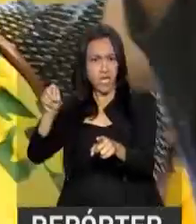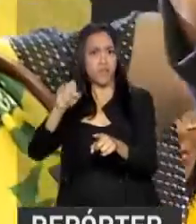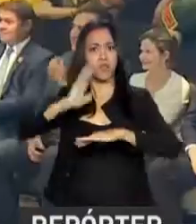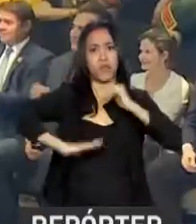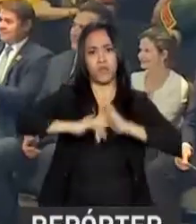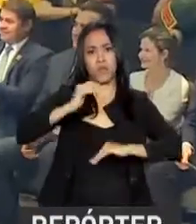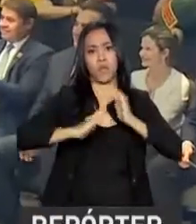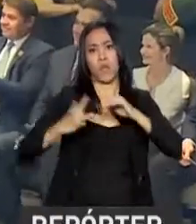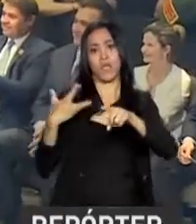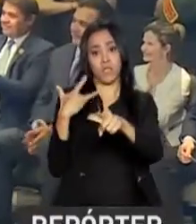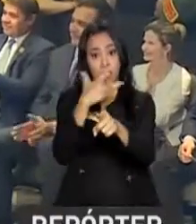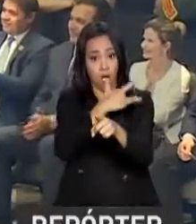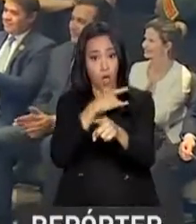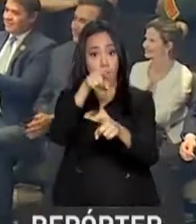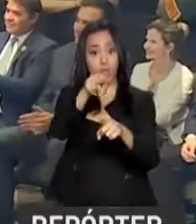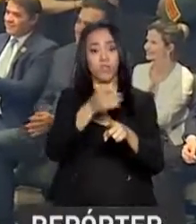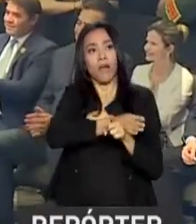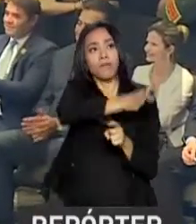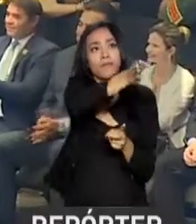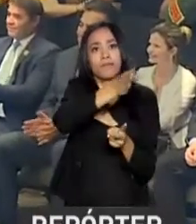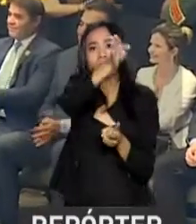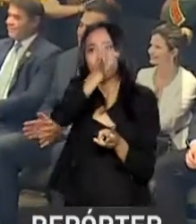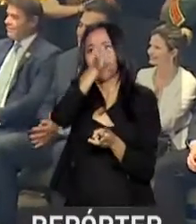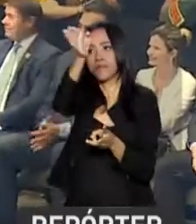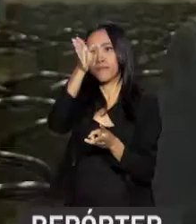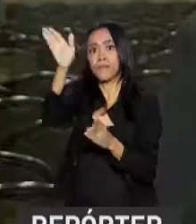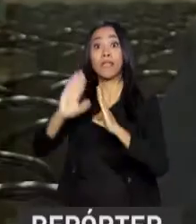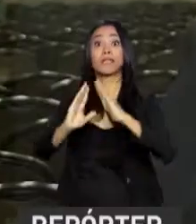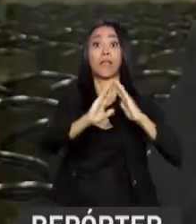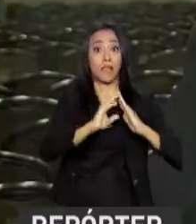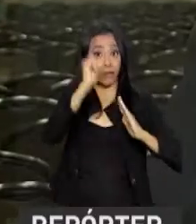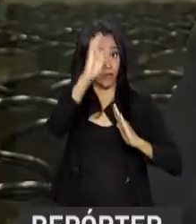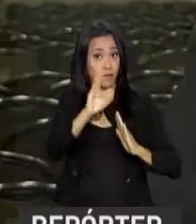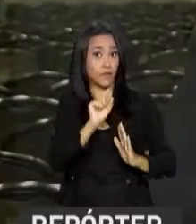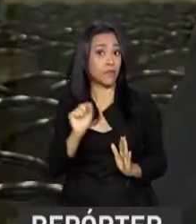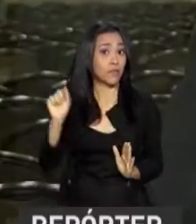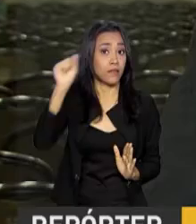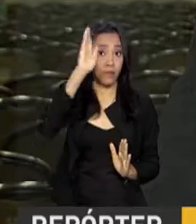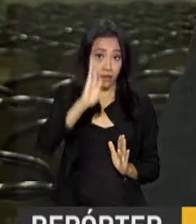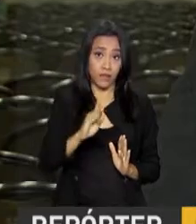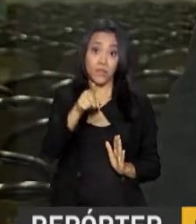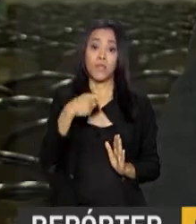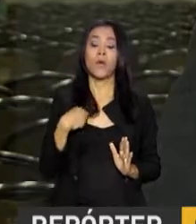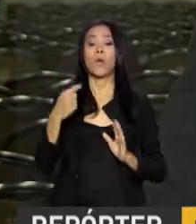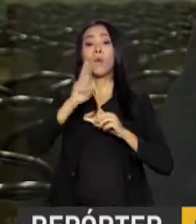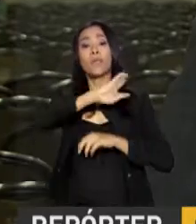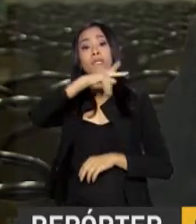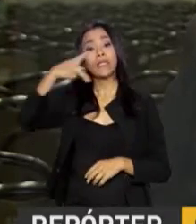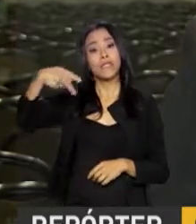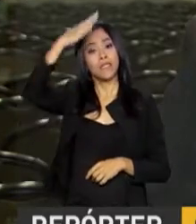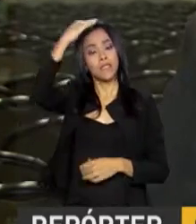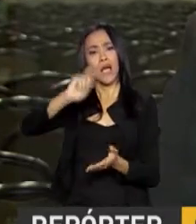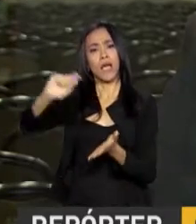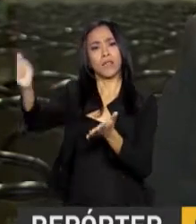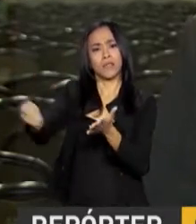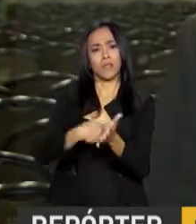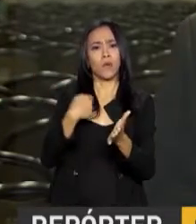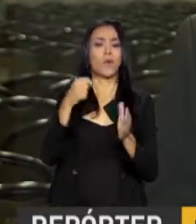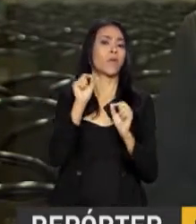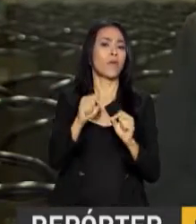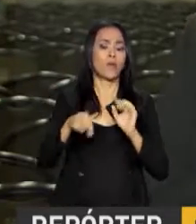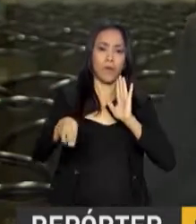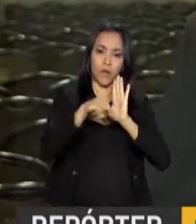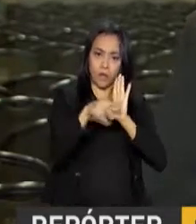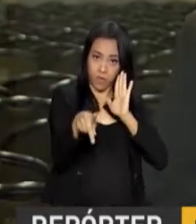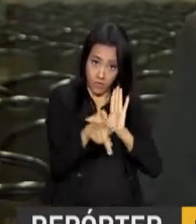agentes de combate às endemias de todo o país o presidente anunciou a assinatura de medida provisória que estabelece